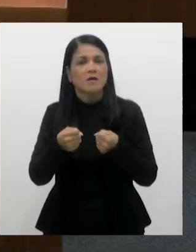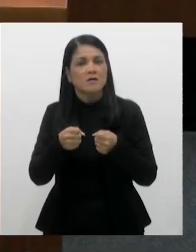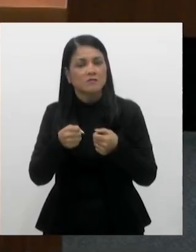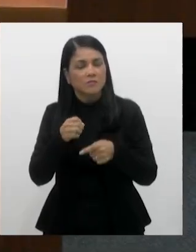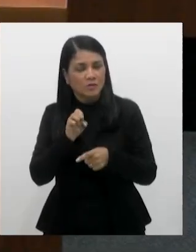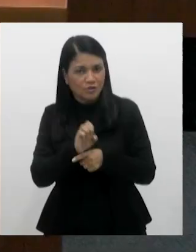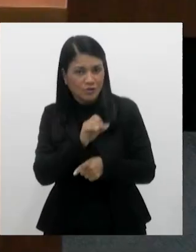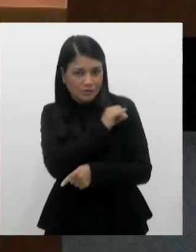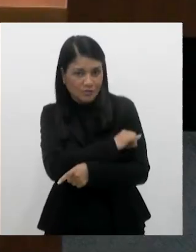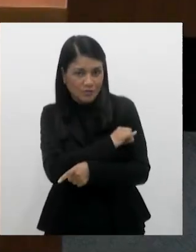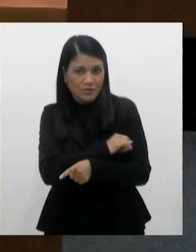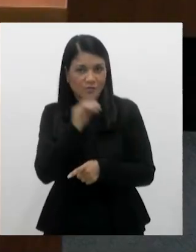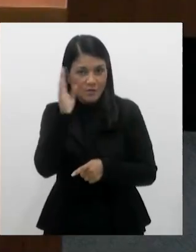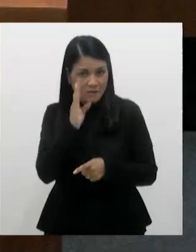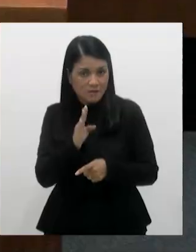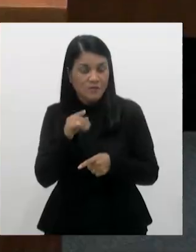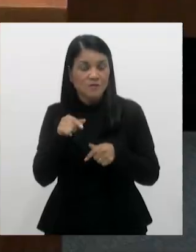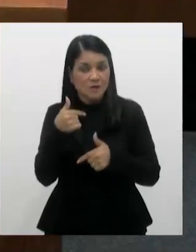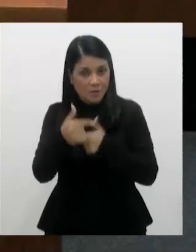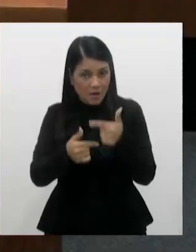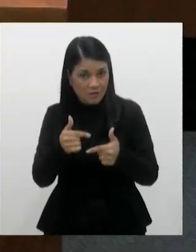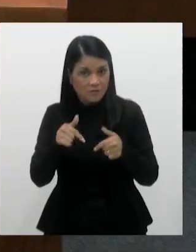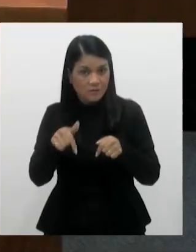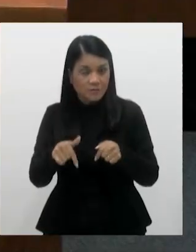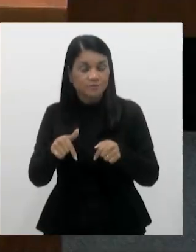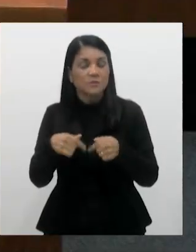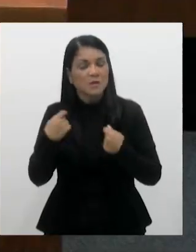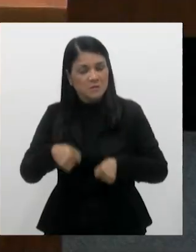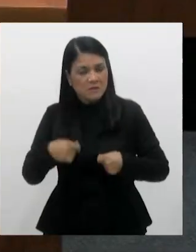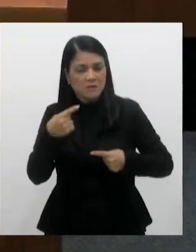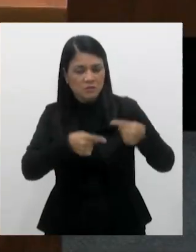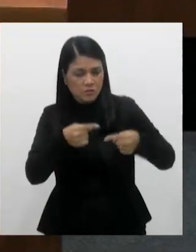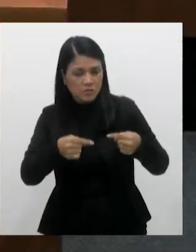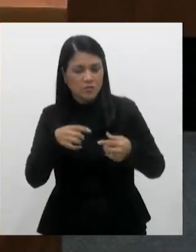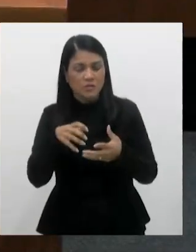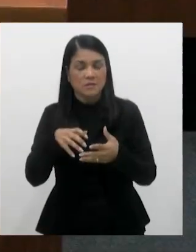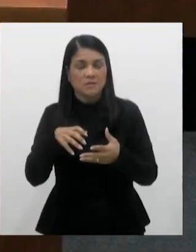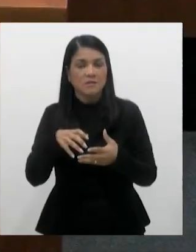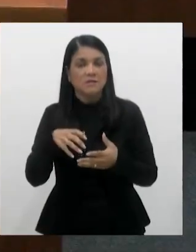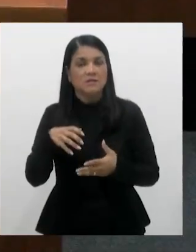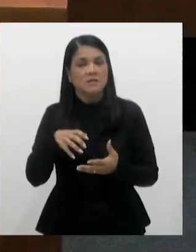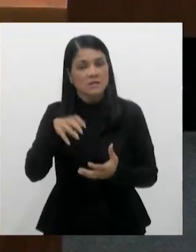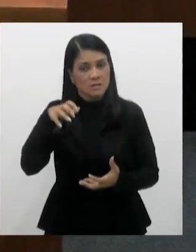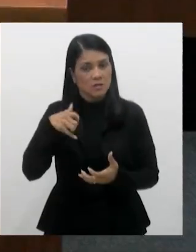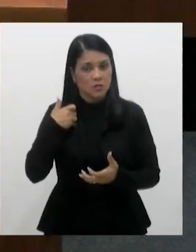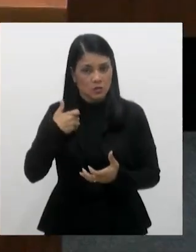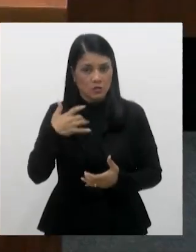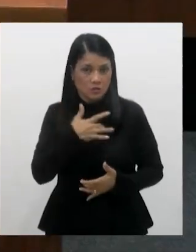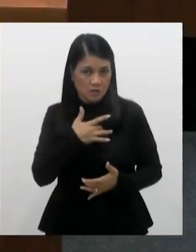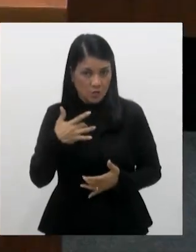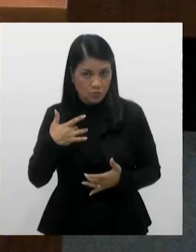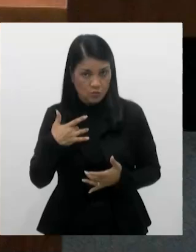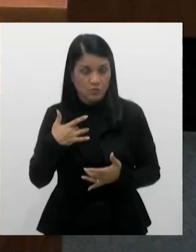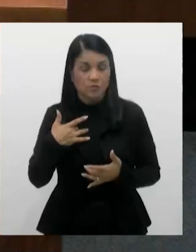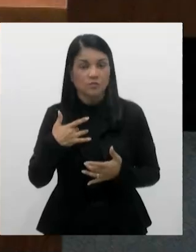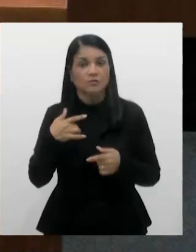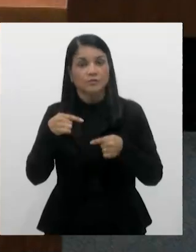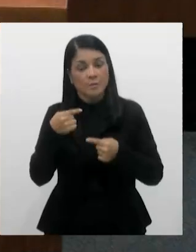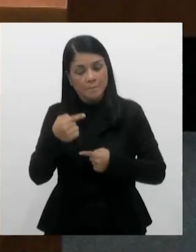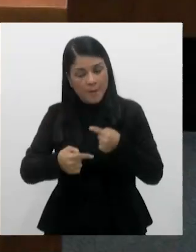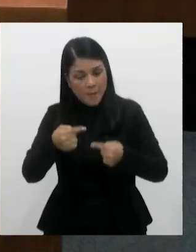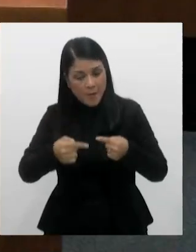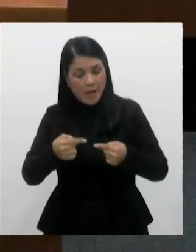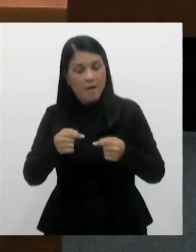o Brasil. Então, eu acho que a gente precisa, sim, discutir a saúde do idoso enquanto estamos aqui na ativa,